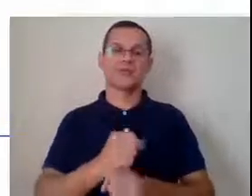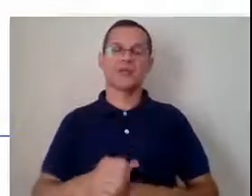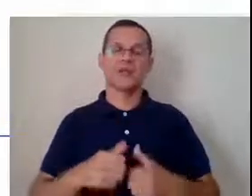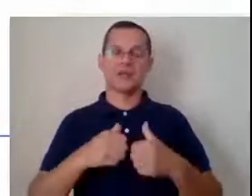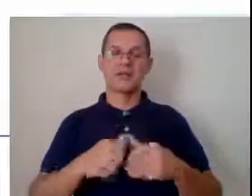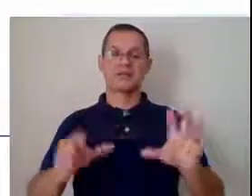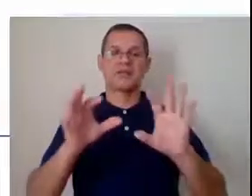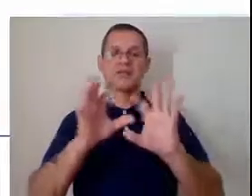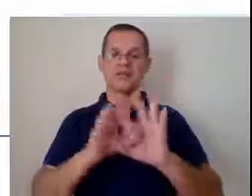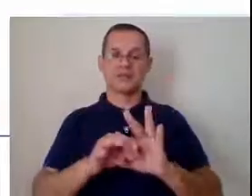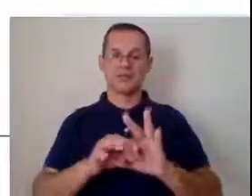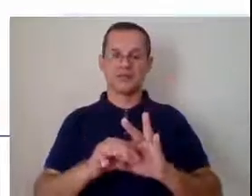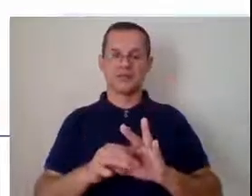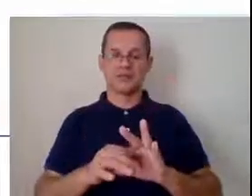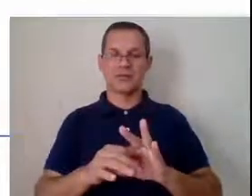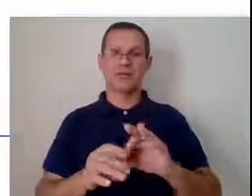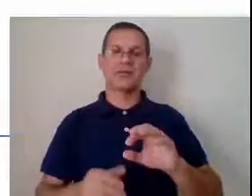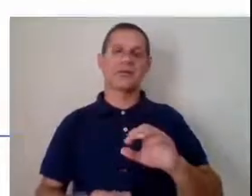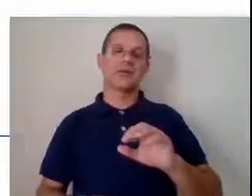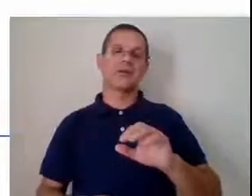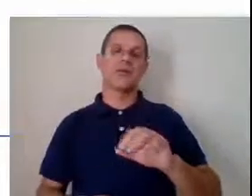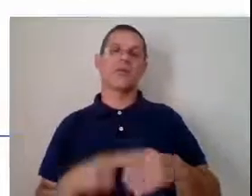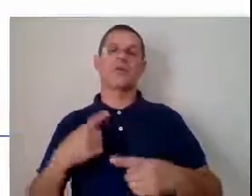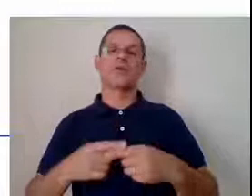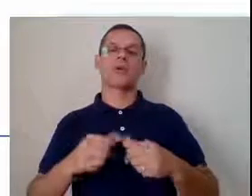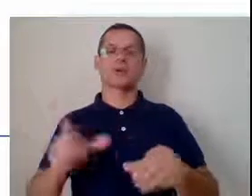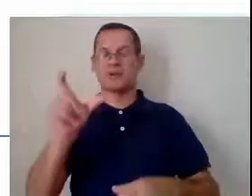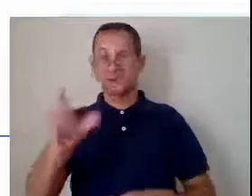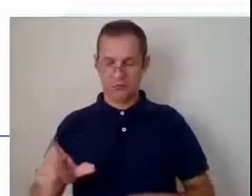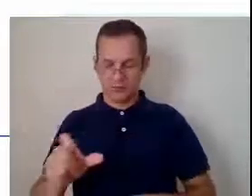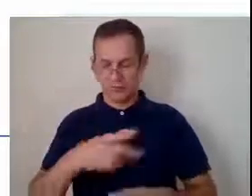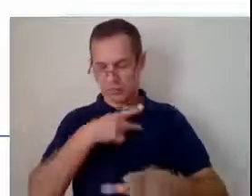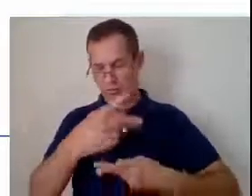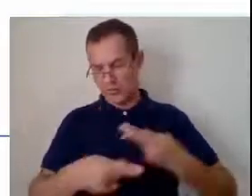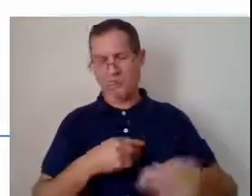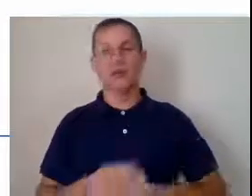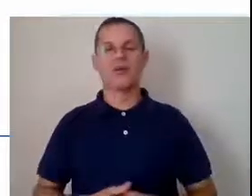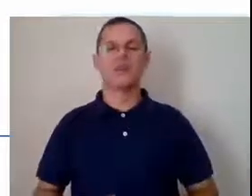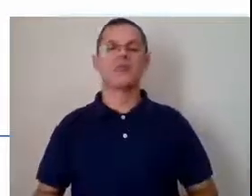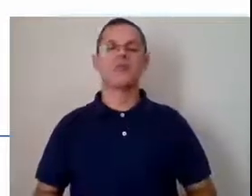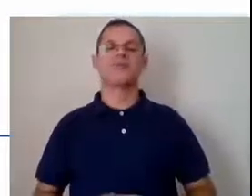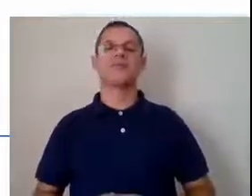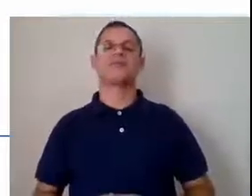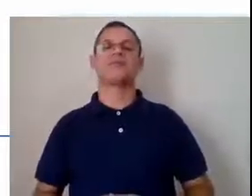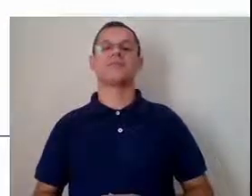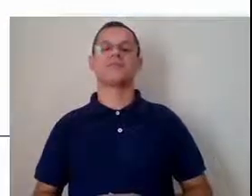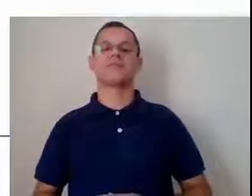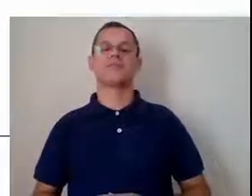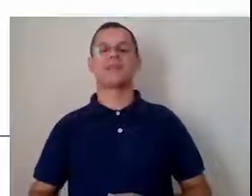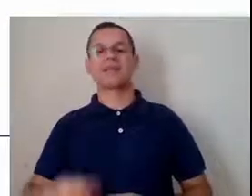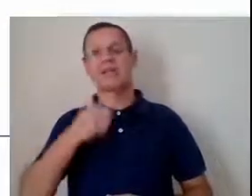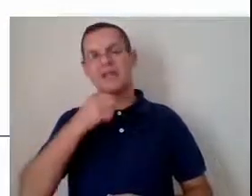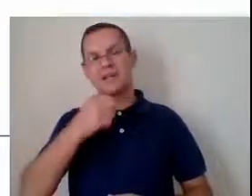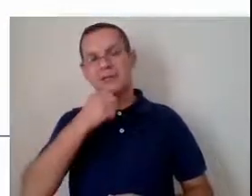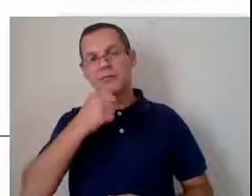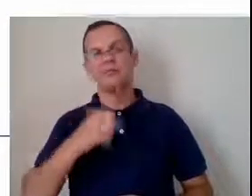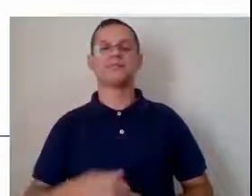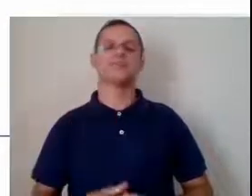esses relacionamentos aqui, porque essas pessoas fizeram parte das pesquisas.